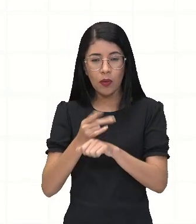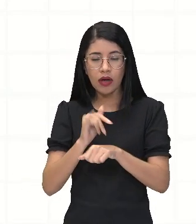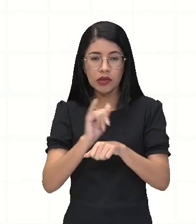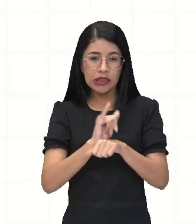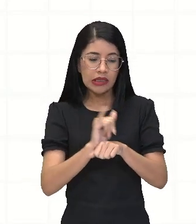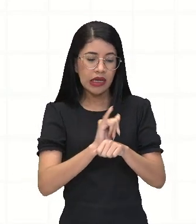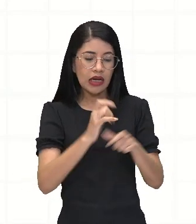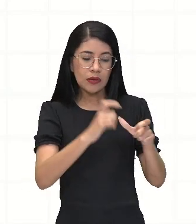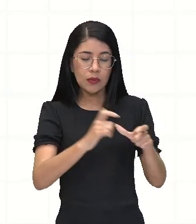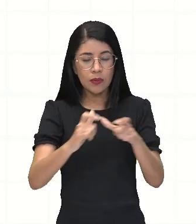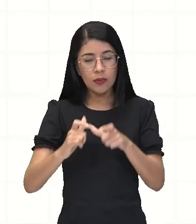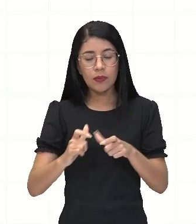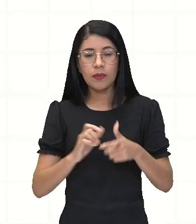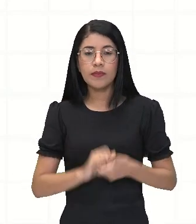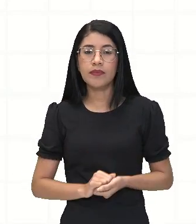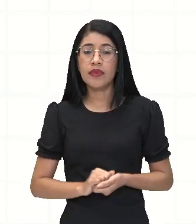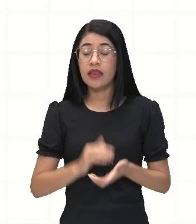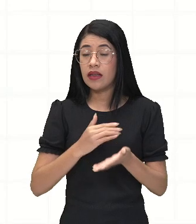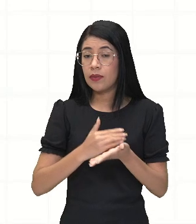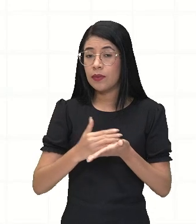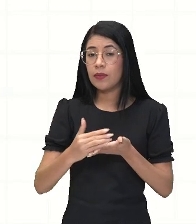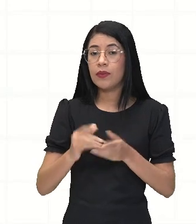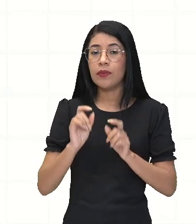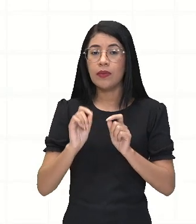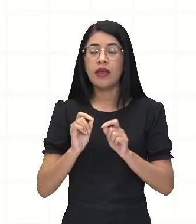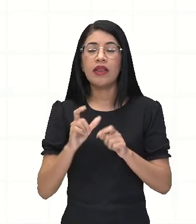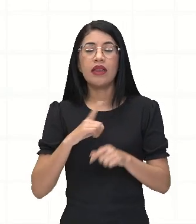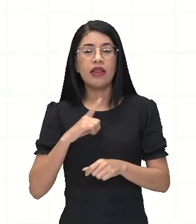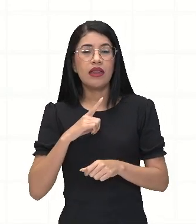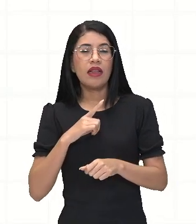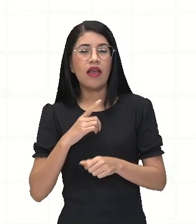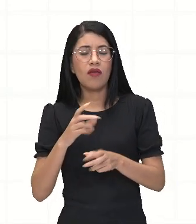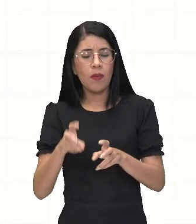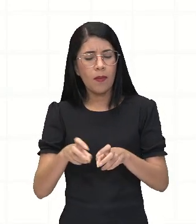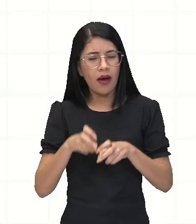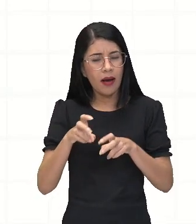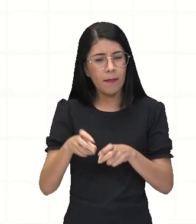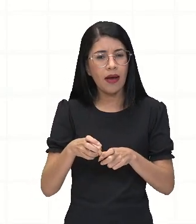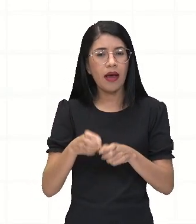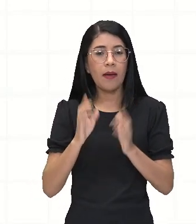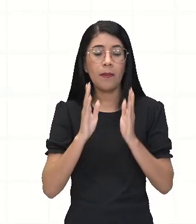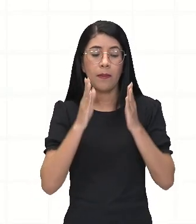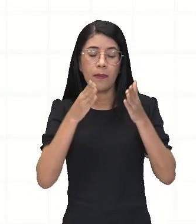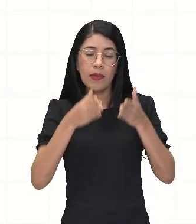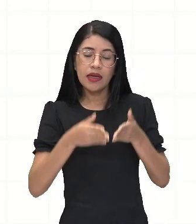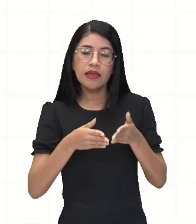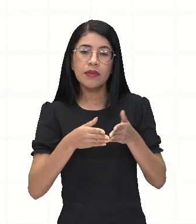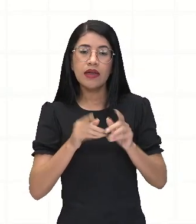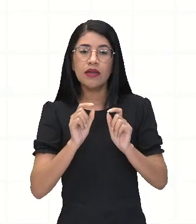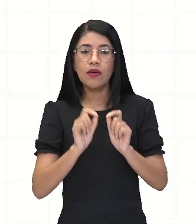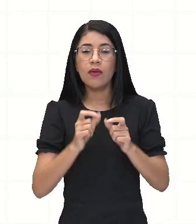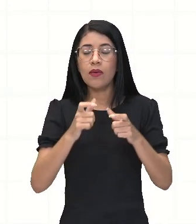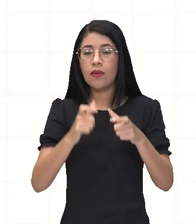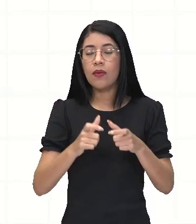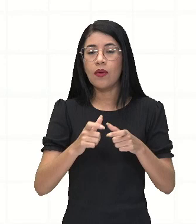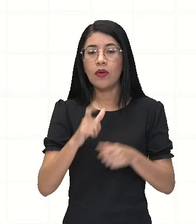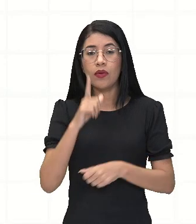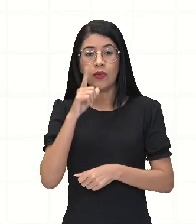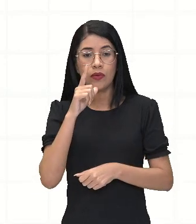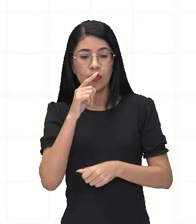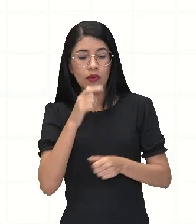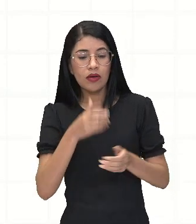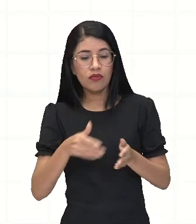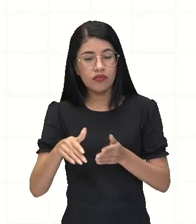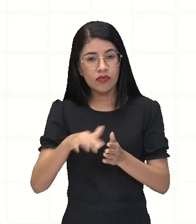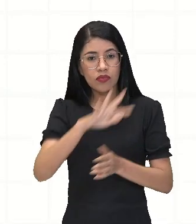nós vamos ter, inicialmente, essa exploração concentrada principalmente nas margens do rio Amazonas. A